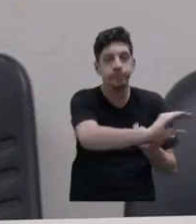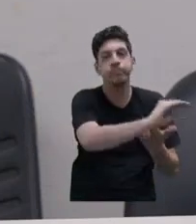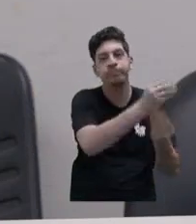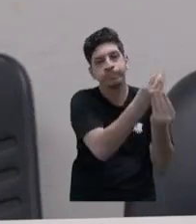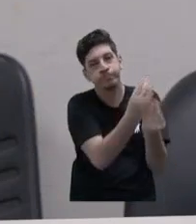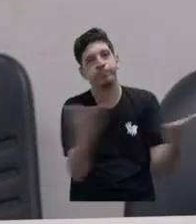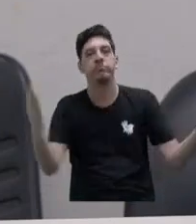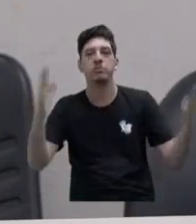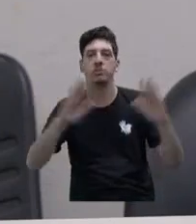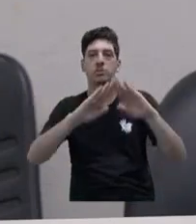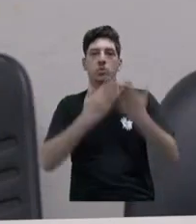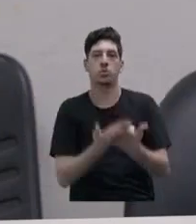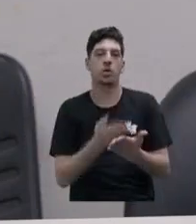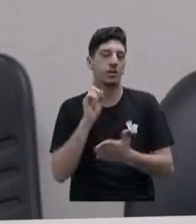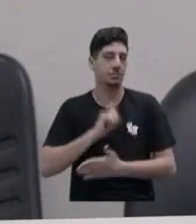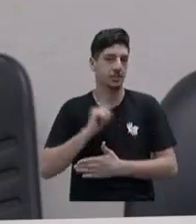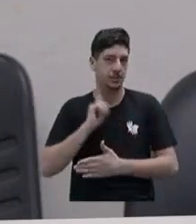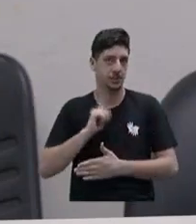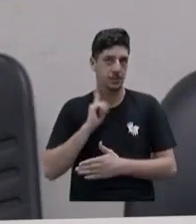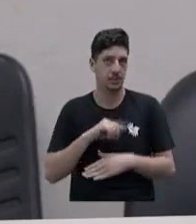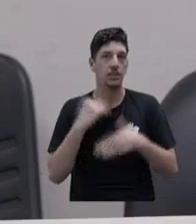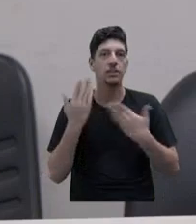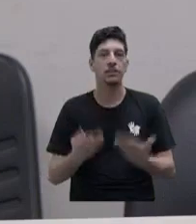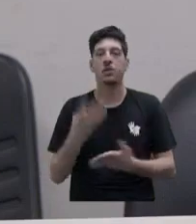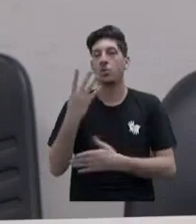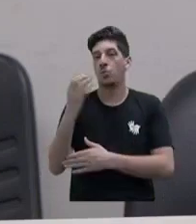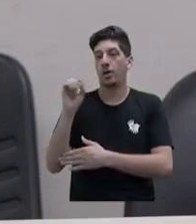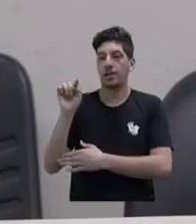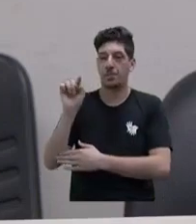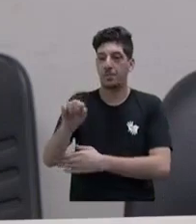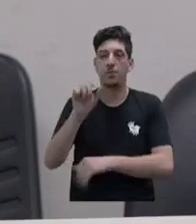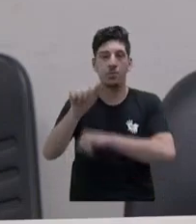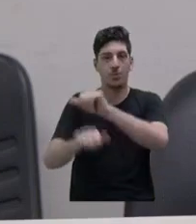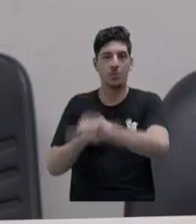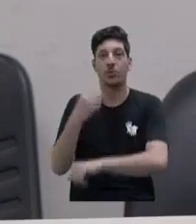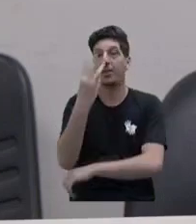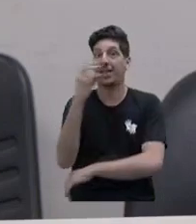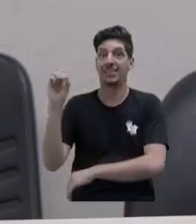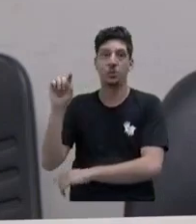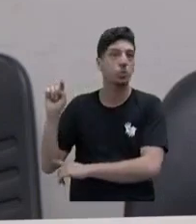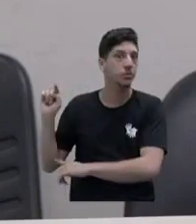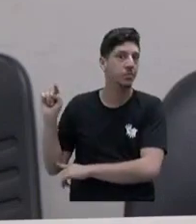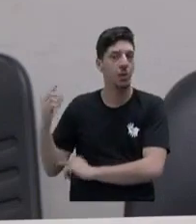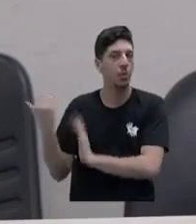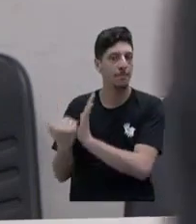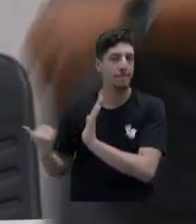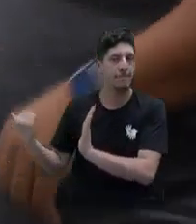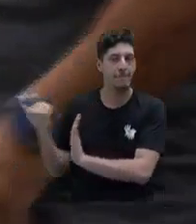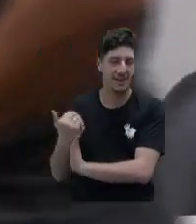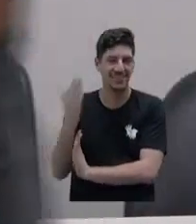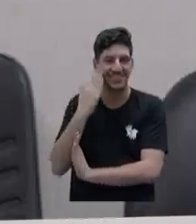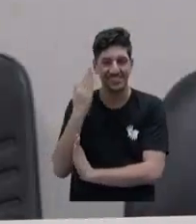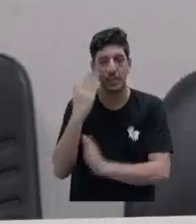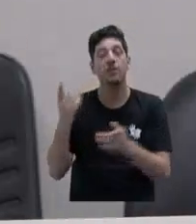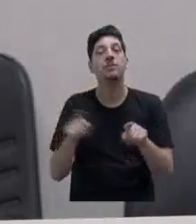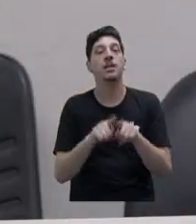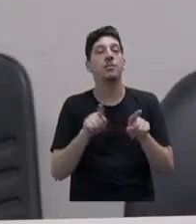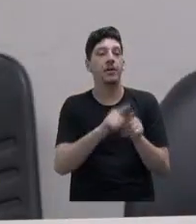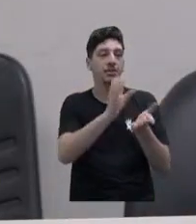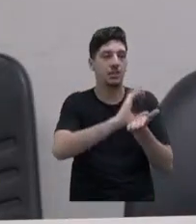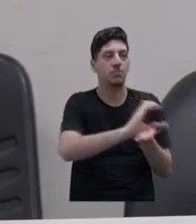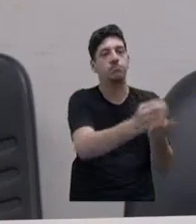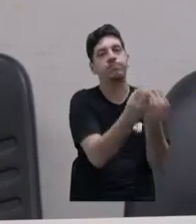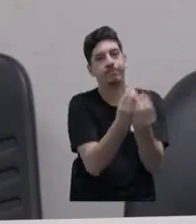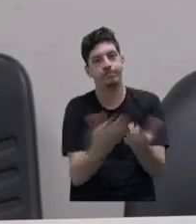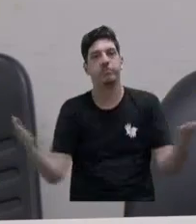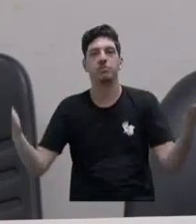escolas de Minas Gerais. Então, seria de 40 mil para 300 mil exemplares. E a distribuição no Sistema